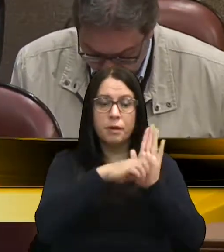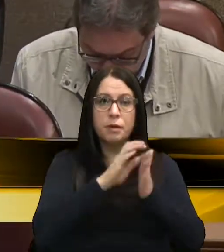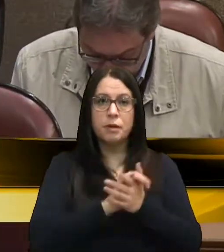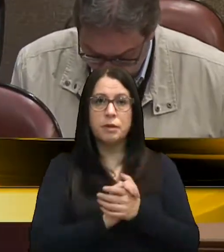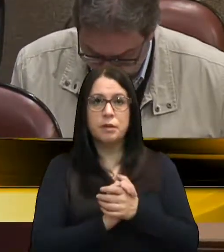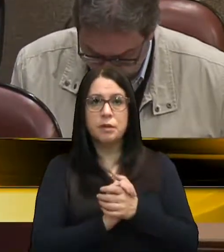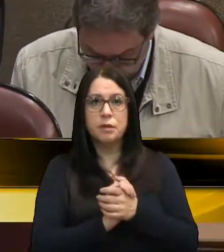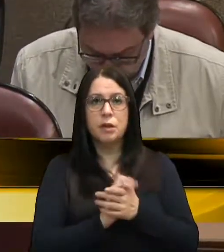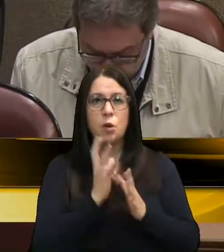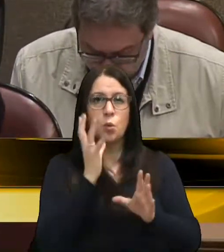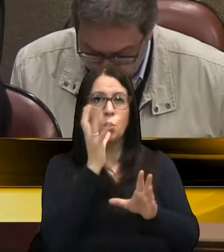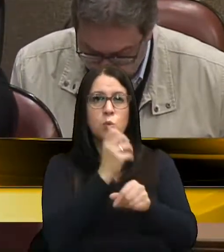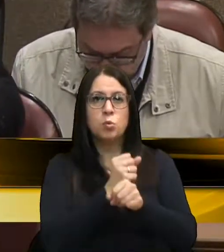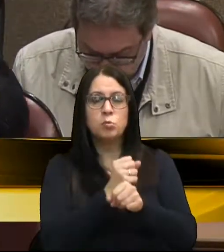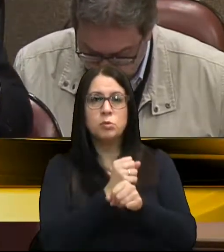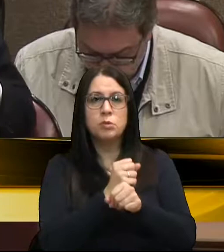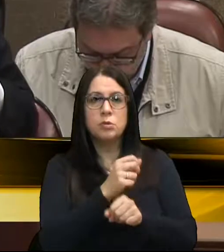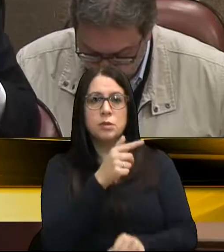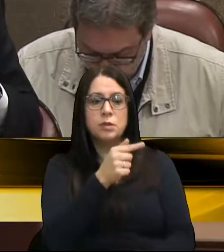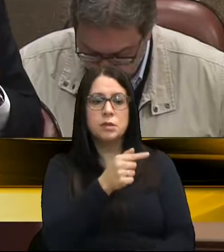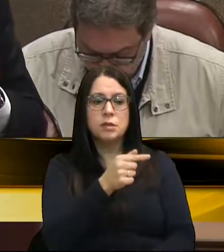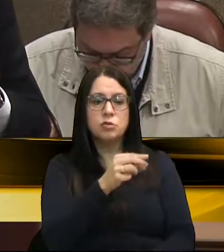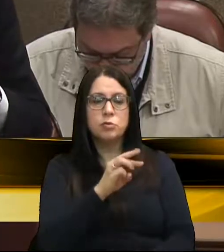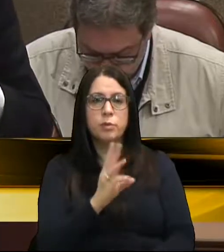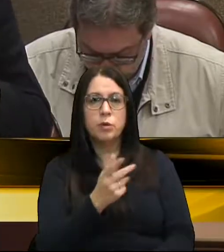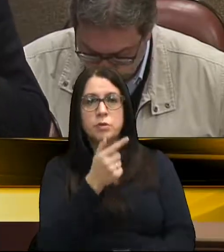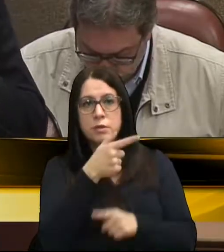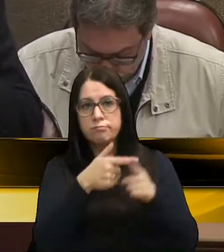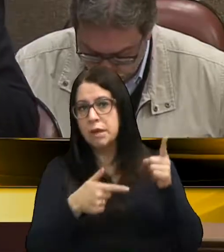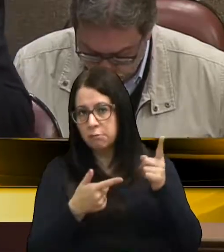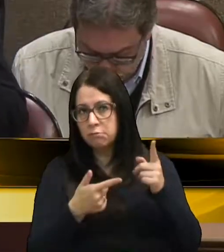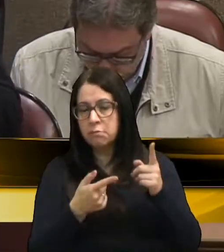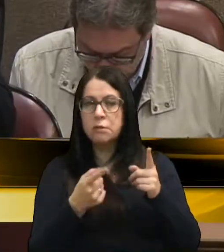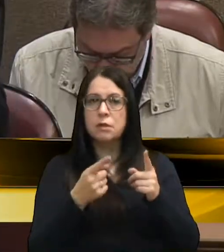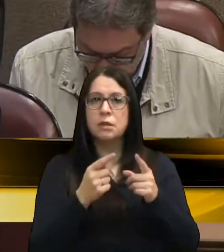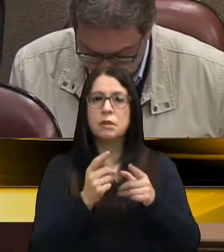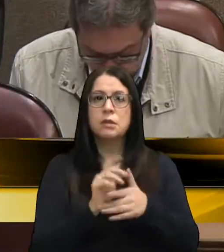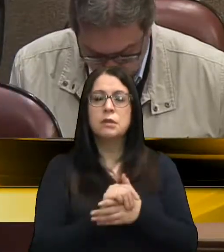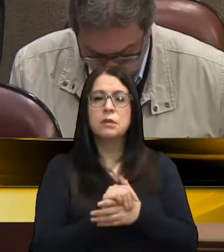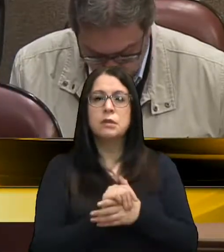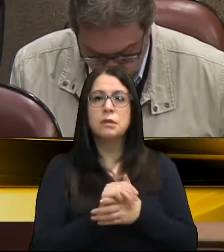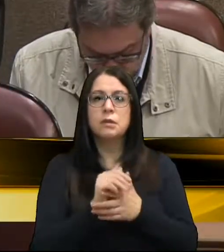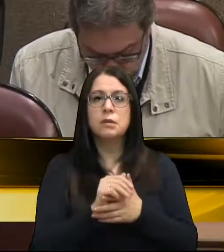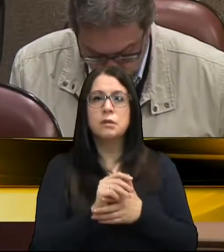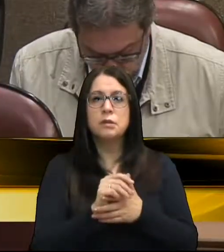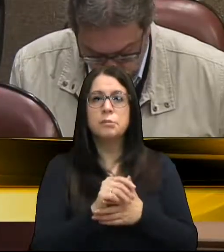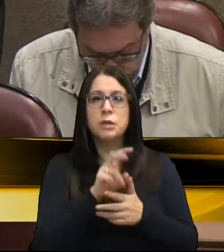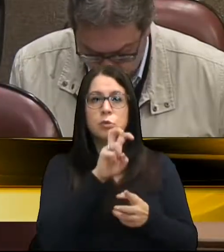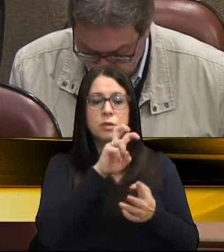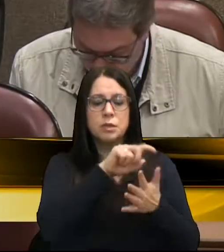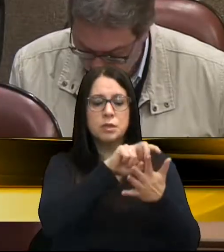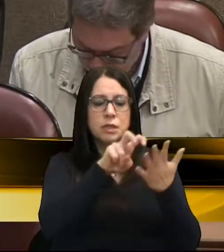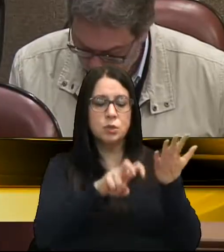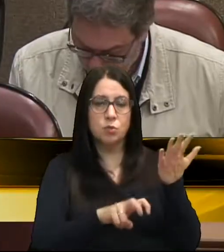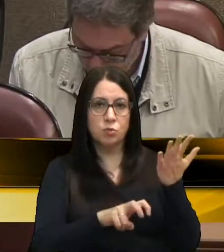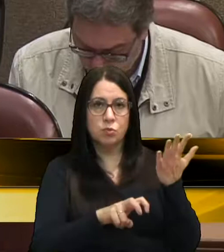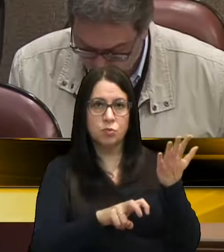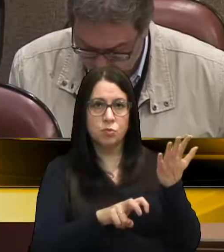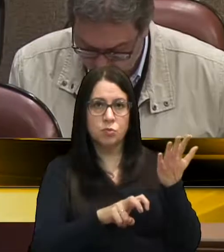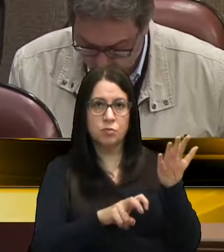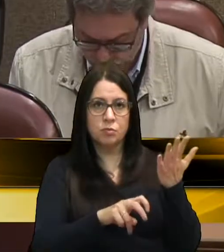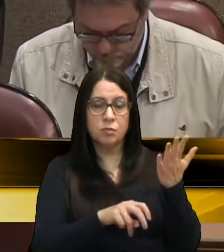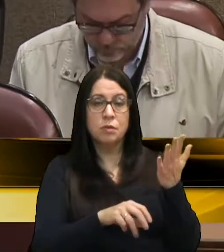que totaliza uma realocação de 7,5 milhões de uma rubrica para outras 5,